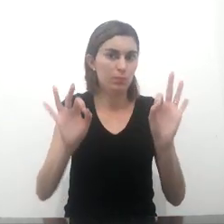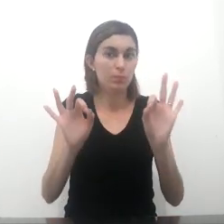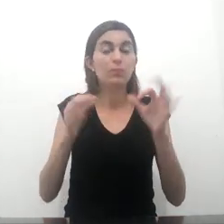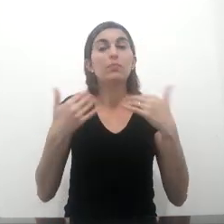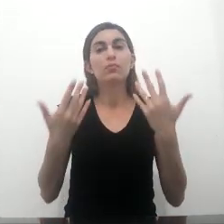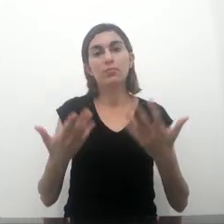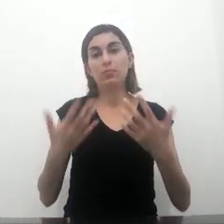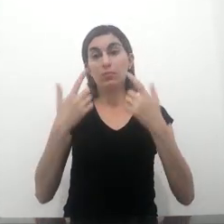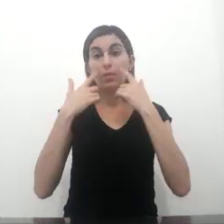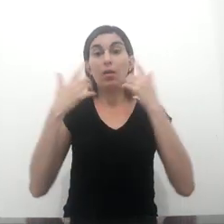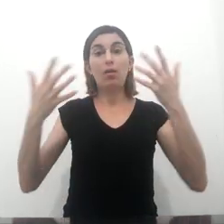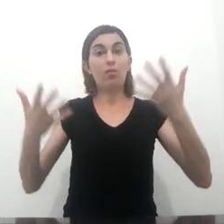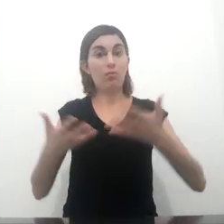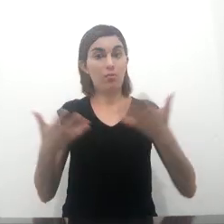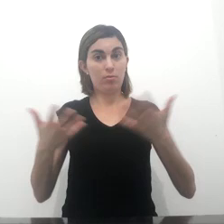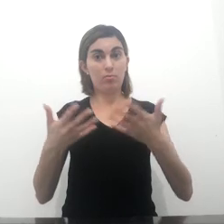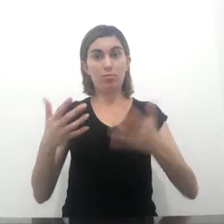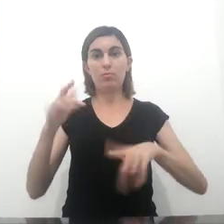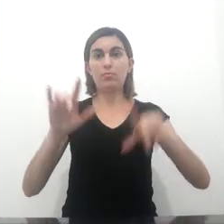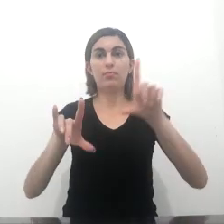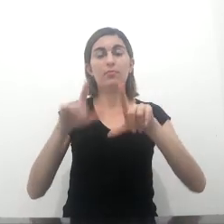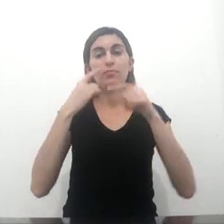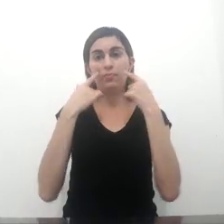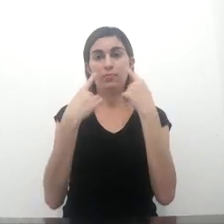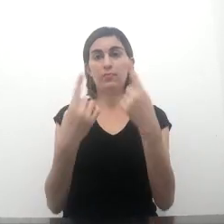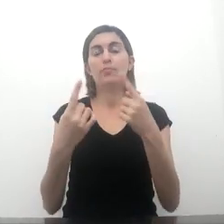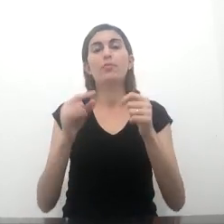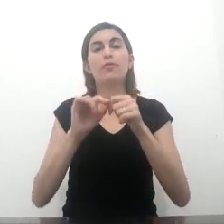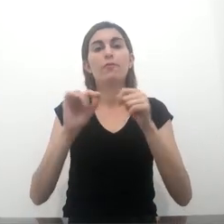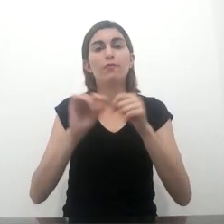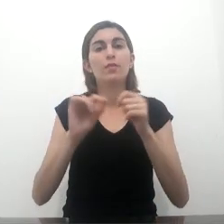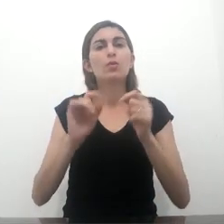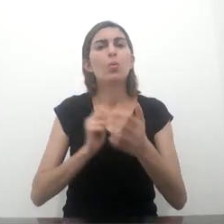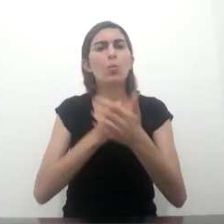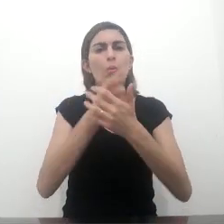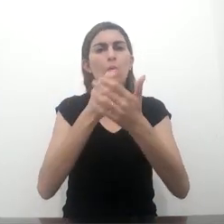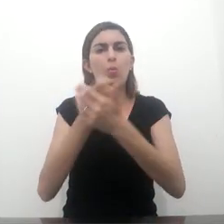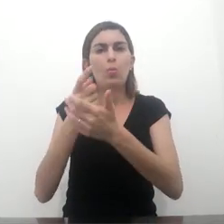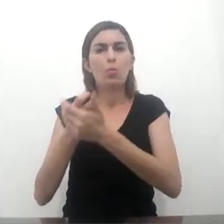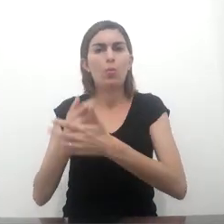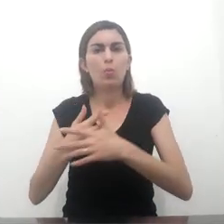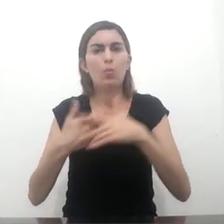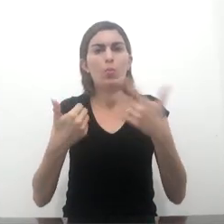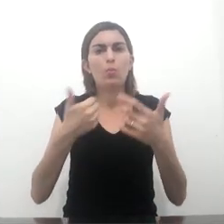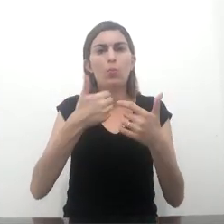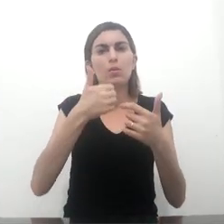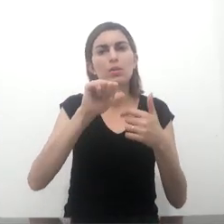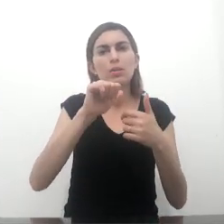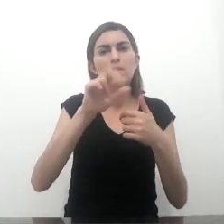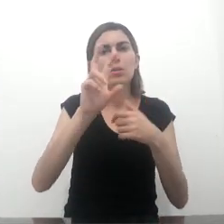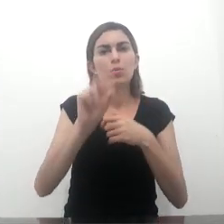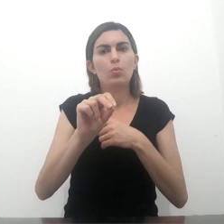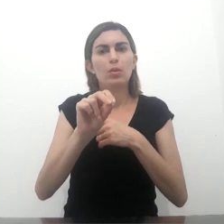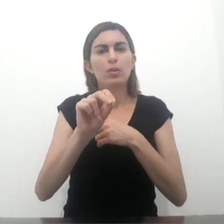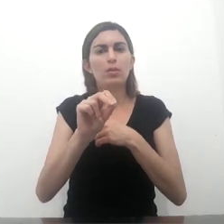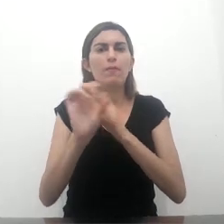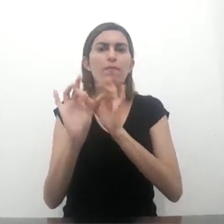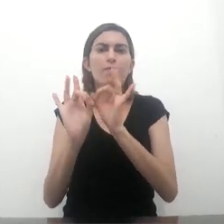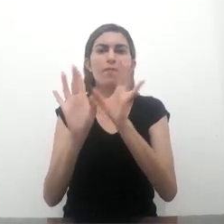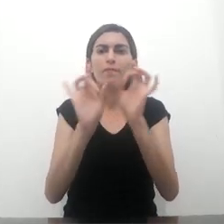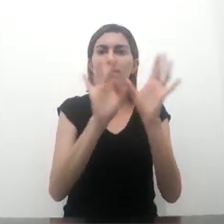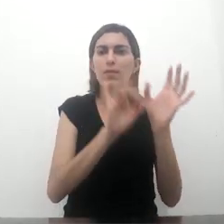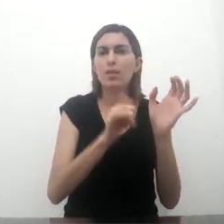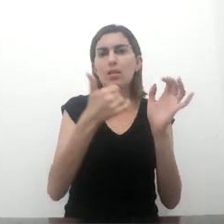de bola. Então, e agora, na tela de vocês, vamos fazer o seguinte. Ao comprar uma mercadoria por 150